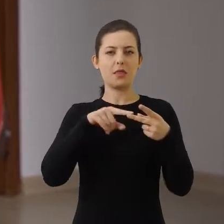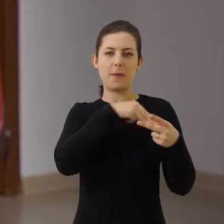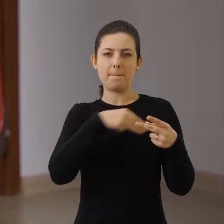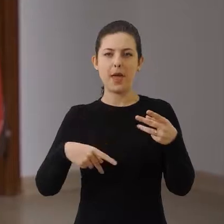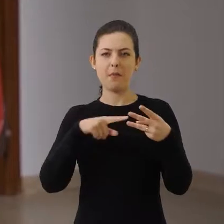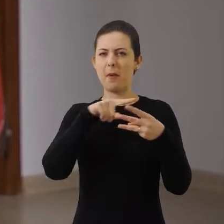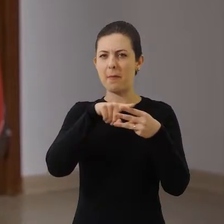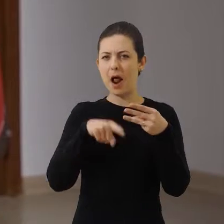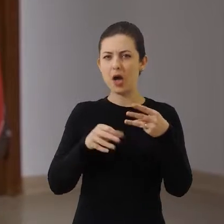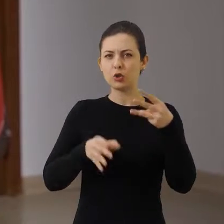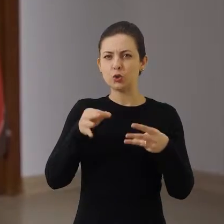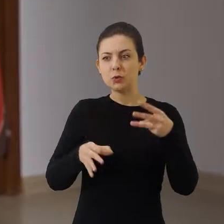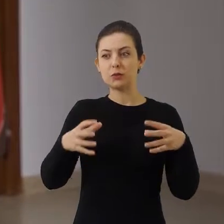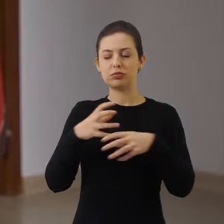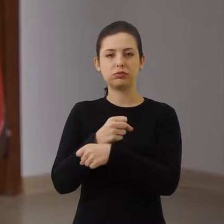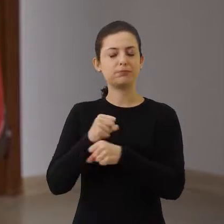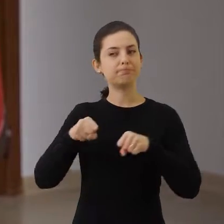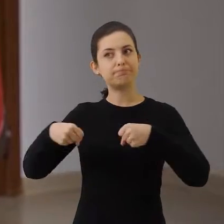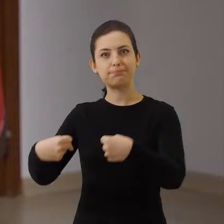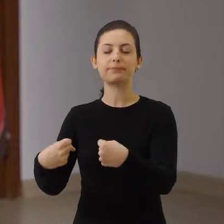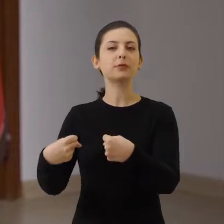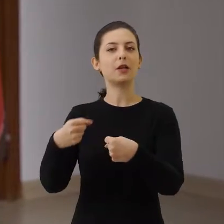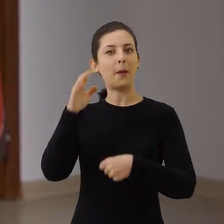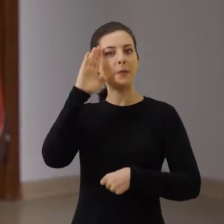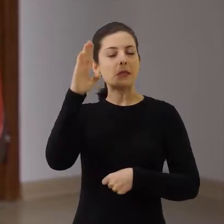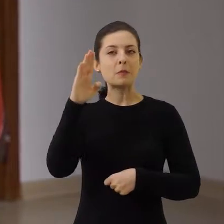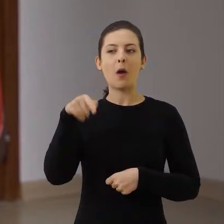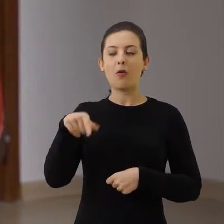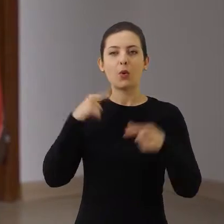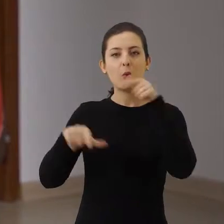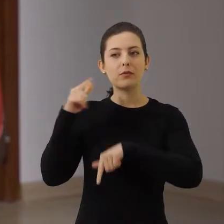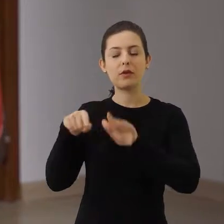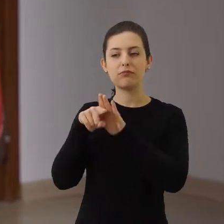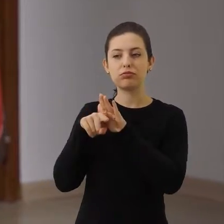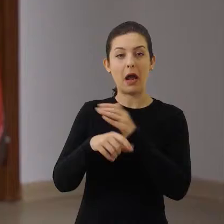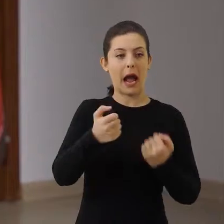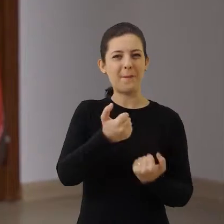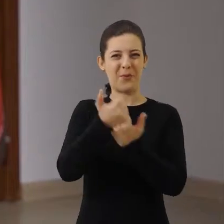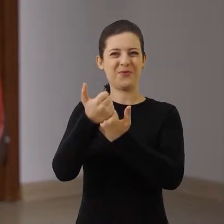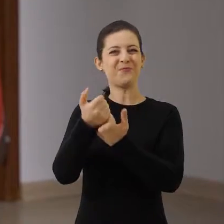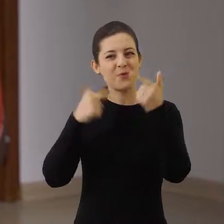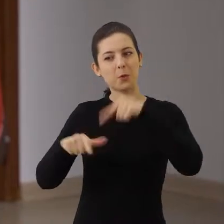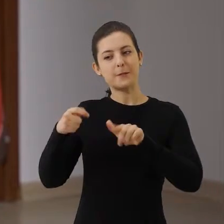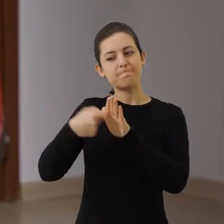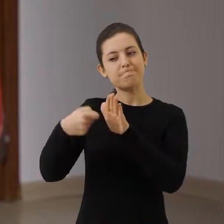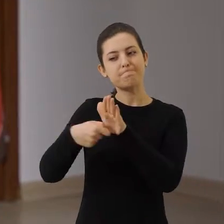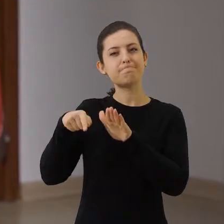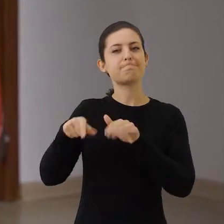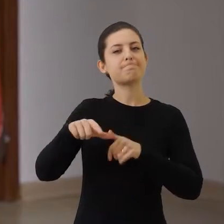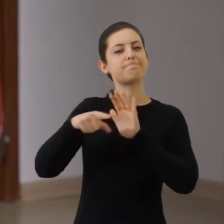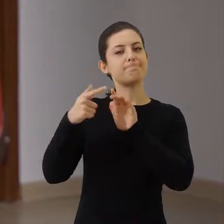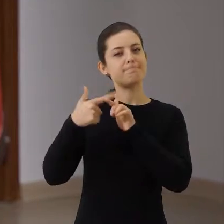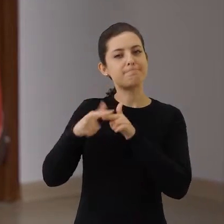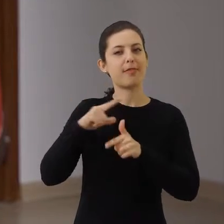Ministério Público, a meu ver, é essencial para que se possam ter os recursos necessários para se enfrentar esse fenômeno.